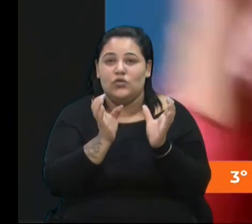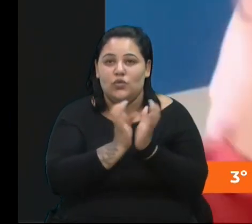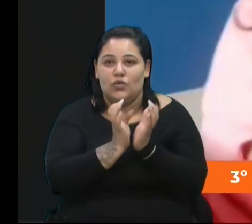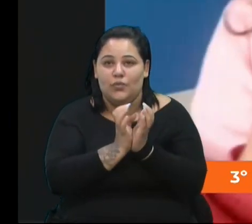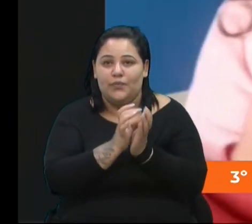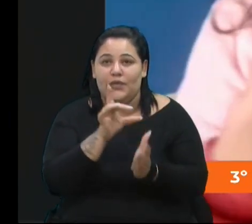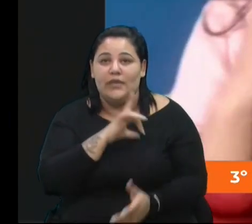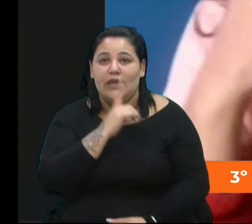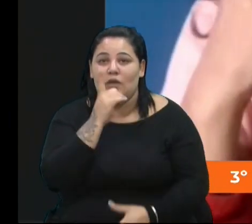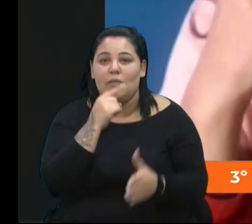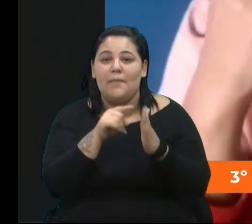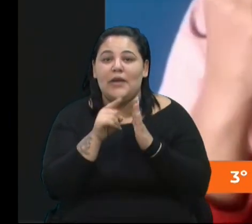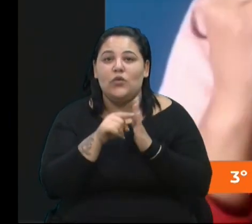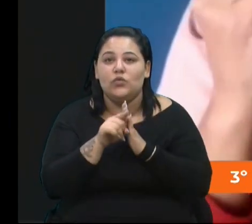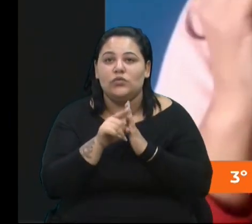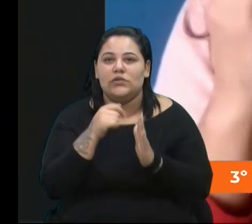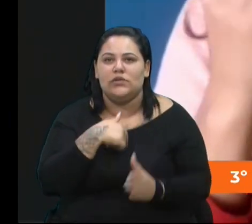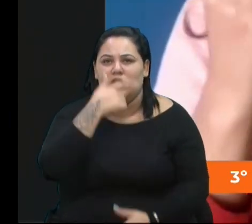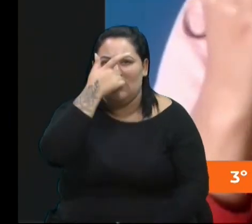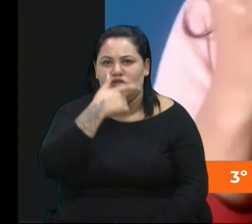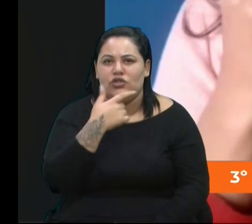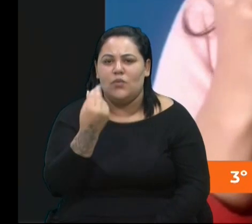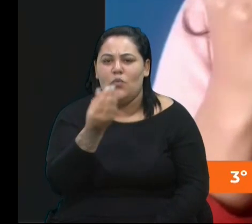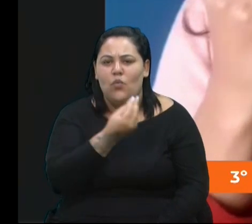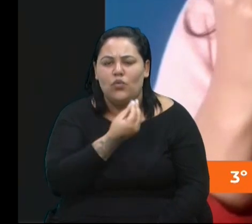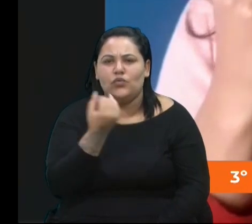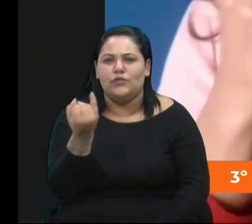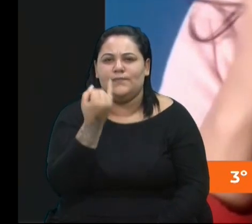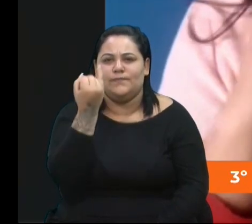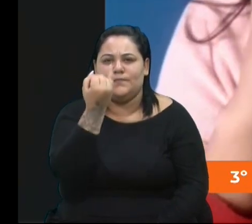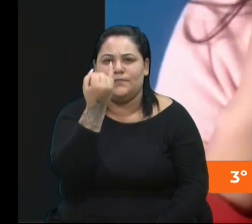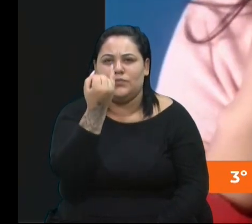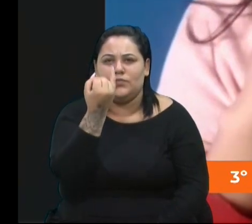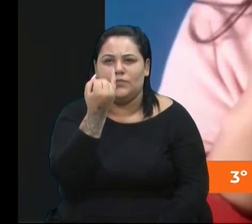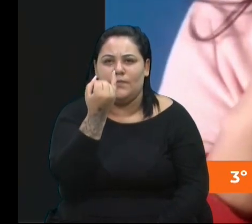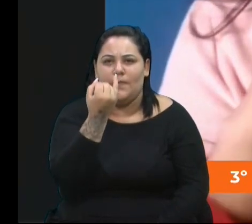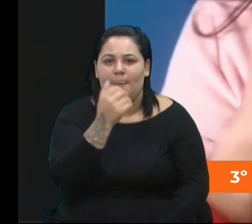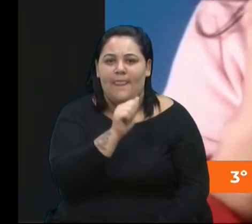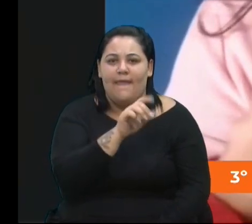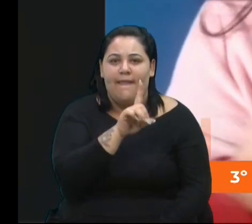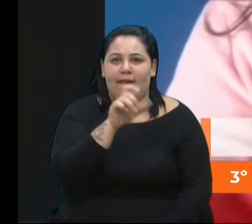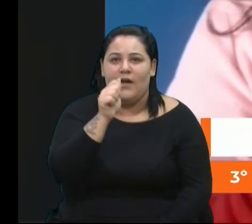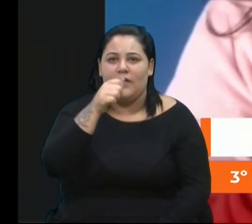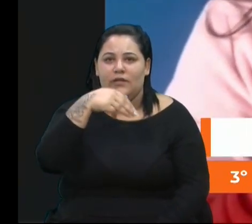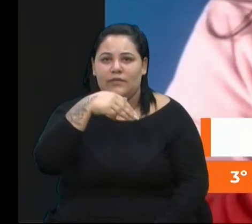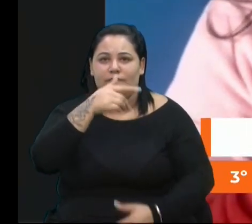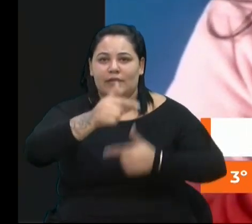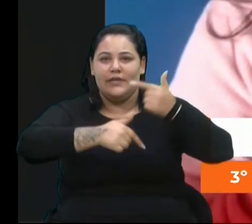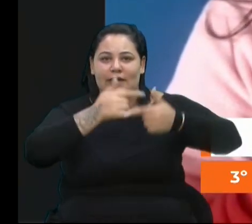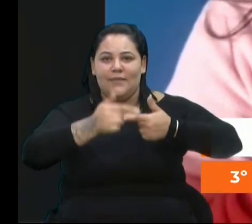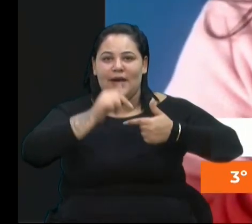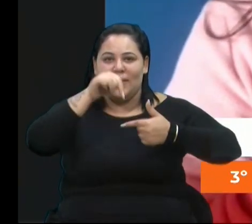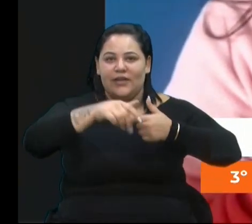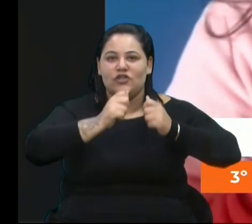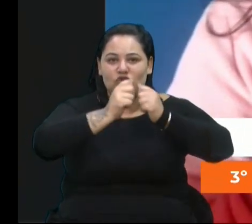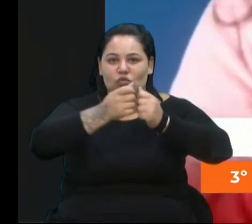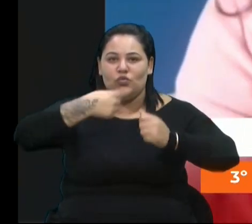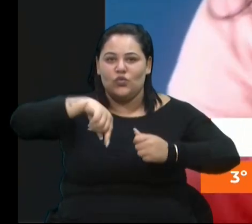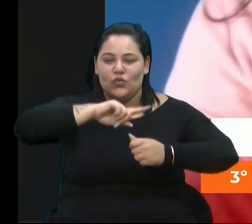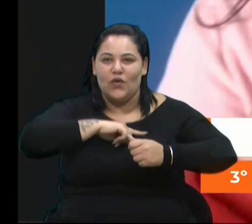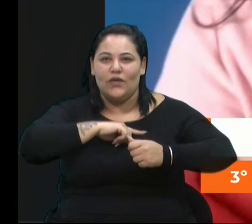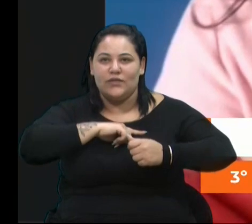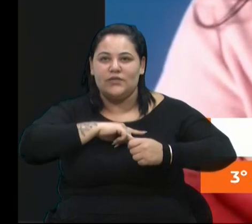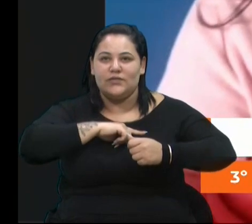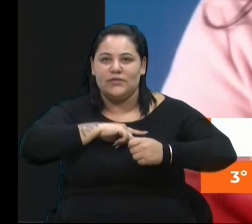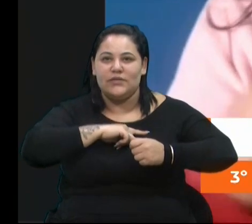uma pergunta que eu achei também super pertinente, que é do Adam. O Adam trabalha conosco aqui na Câmara,